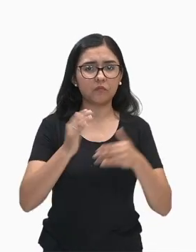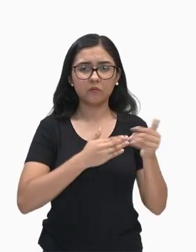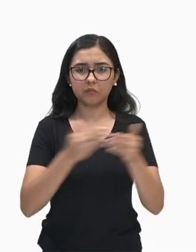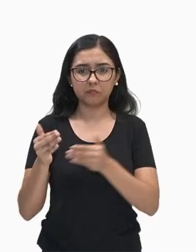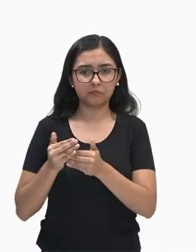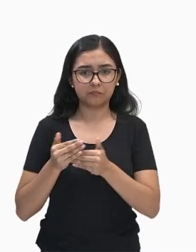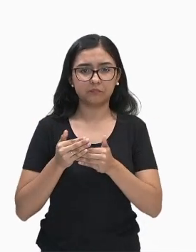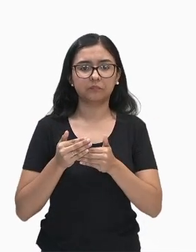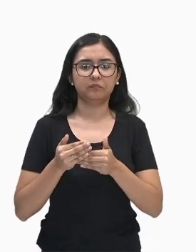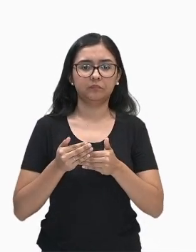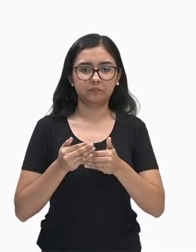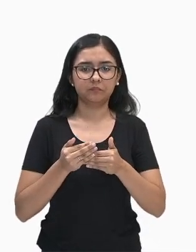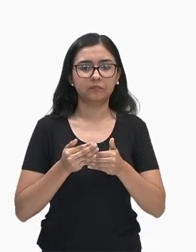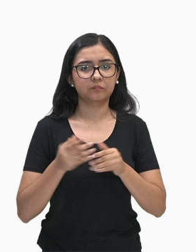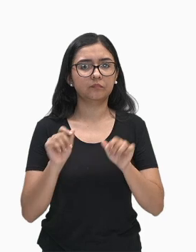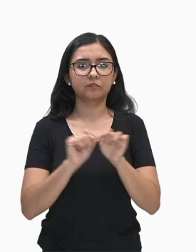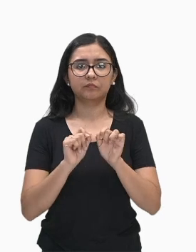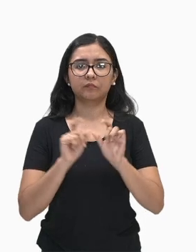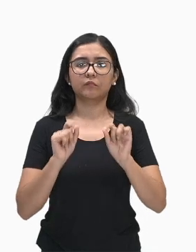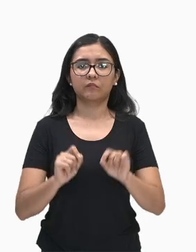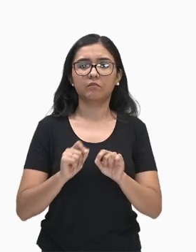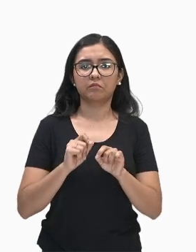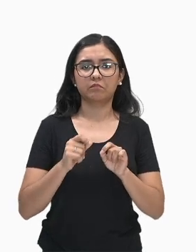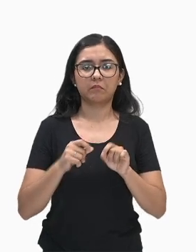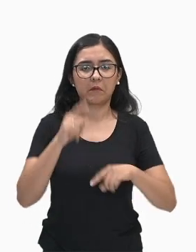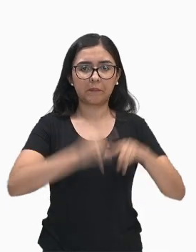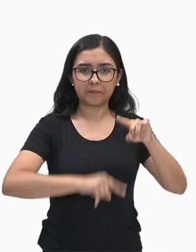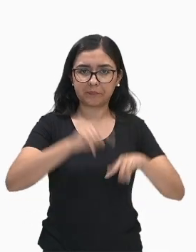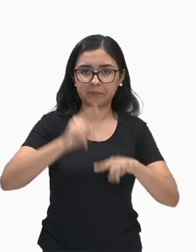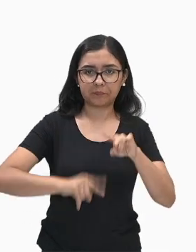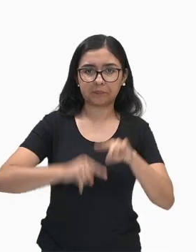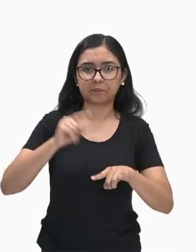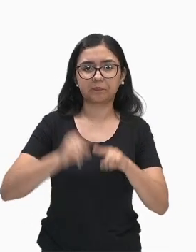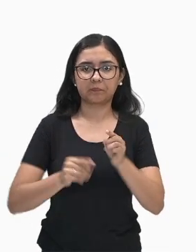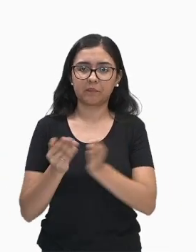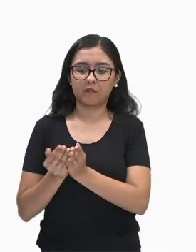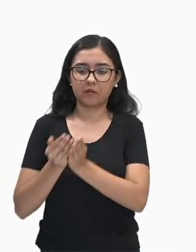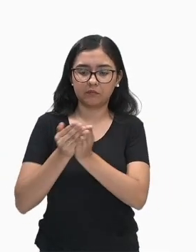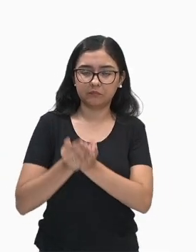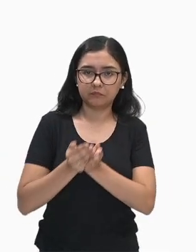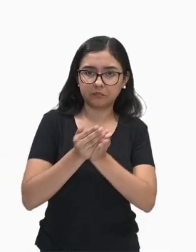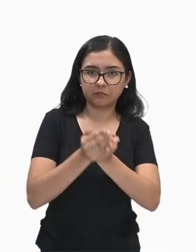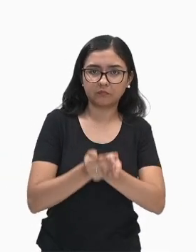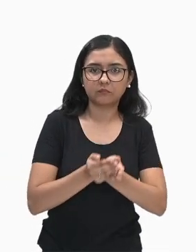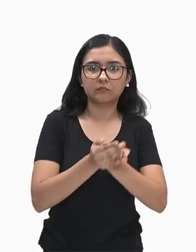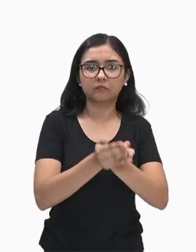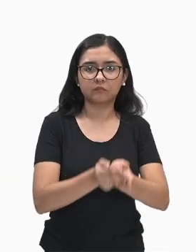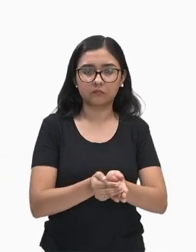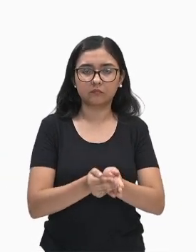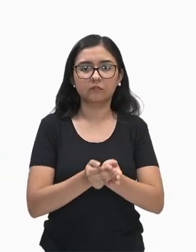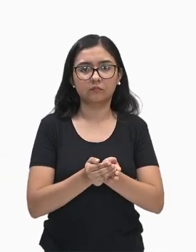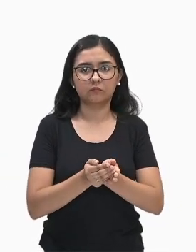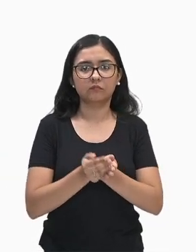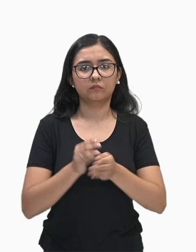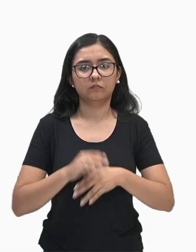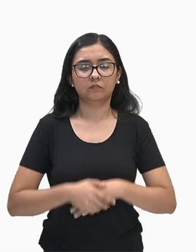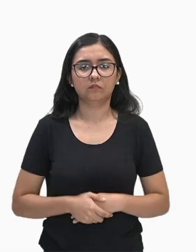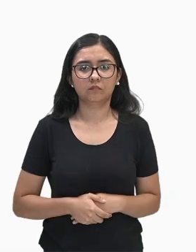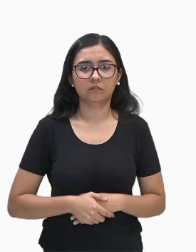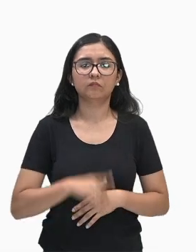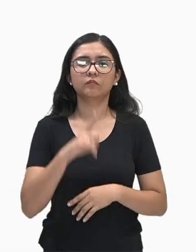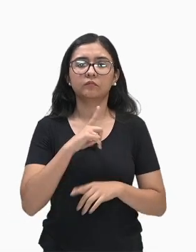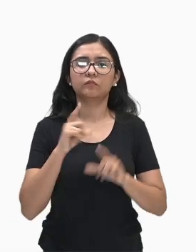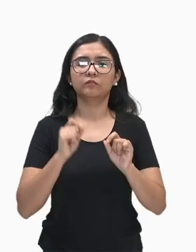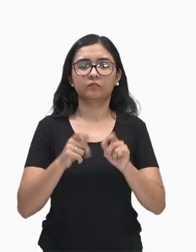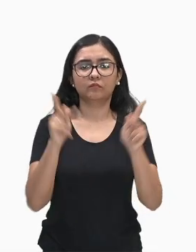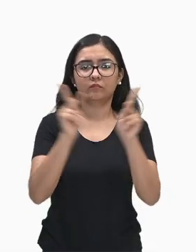gêneros, fazendas e mercadorias transportadas em navios estrangeiros das potências que conservavam a